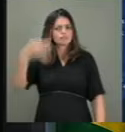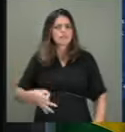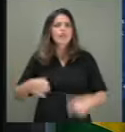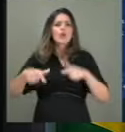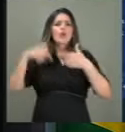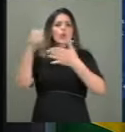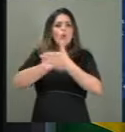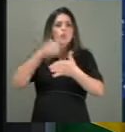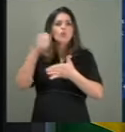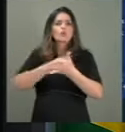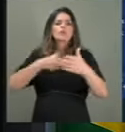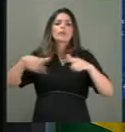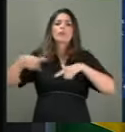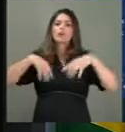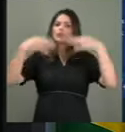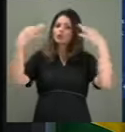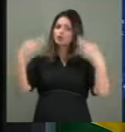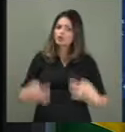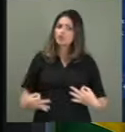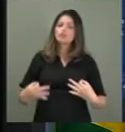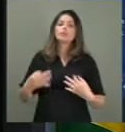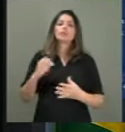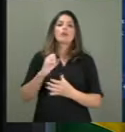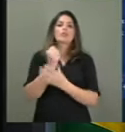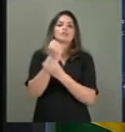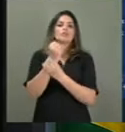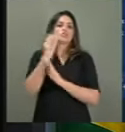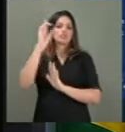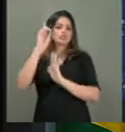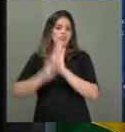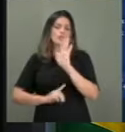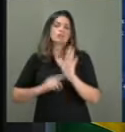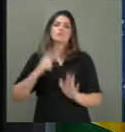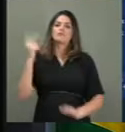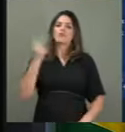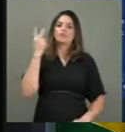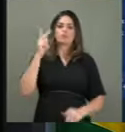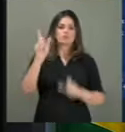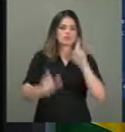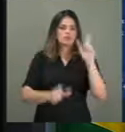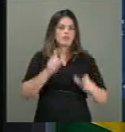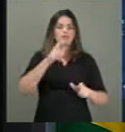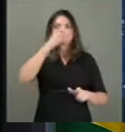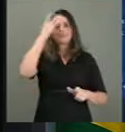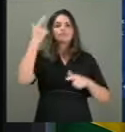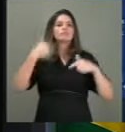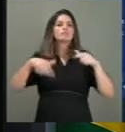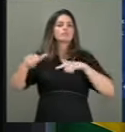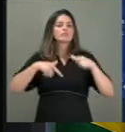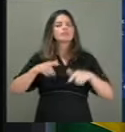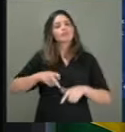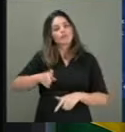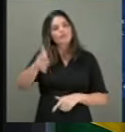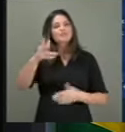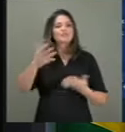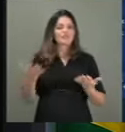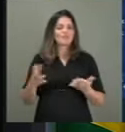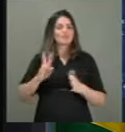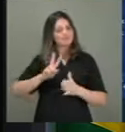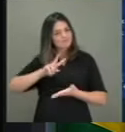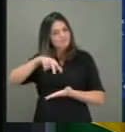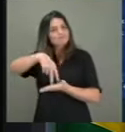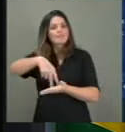Digno justo com garantia de direitos e valorização dos Trabalhadores sigamos em frente Unidos